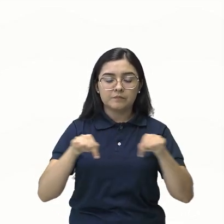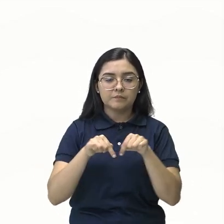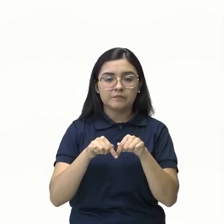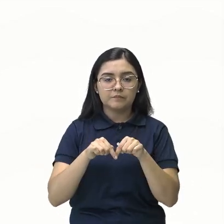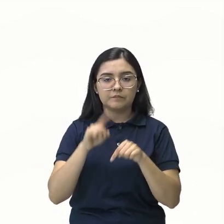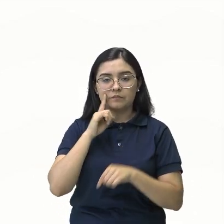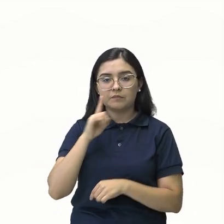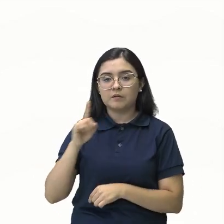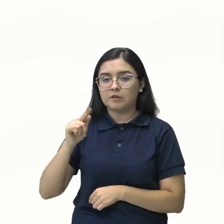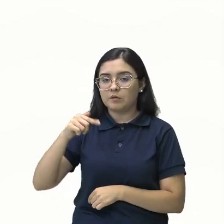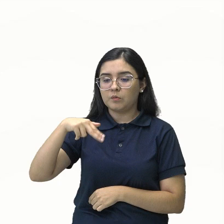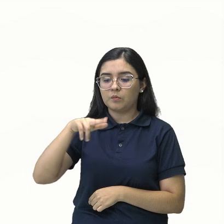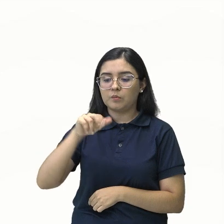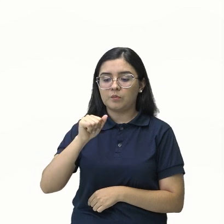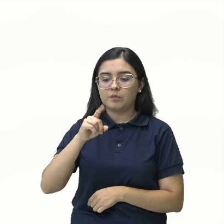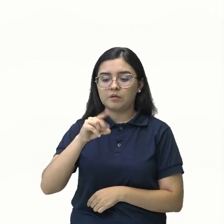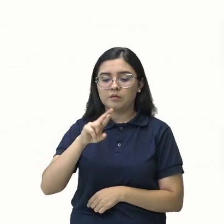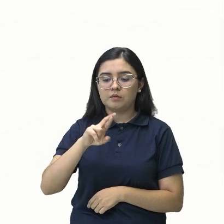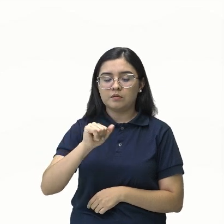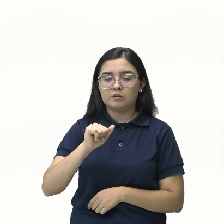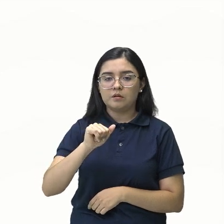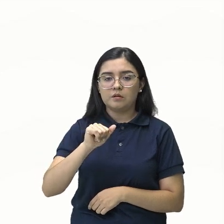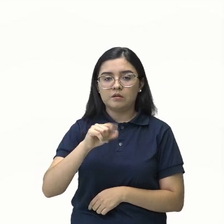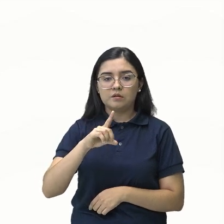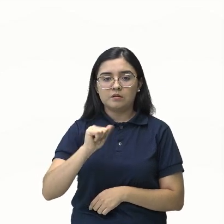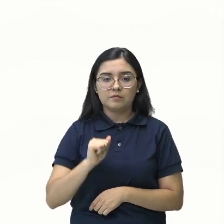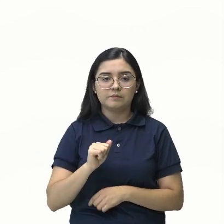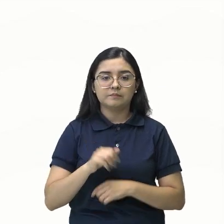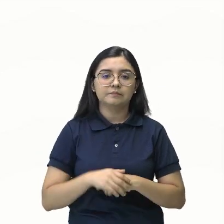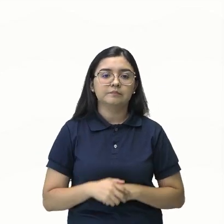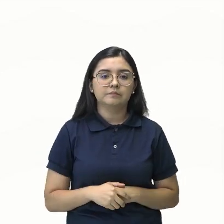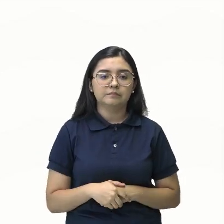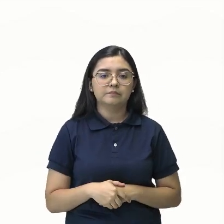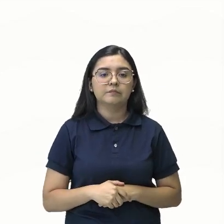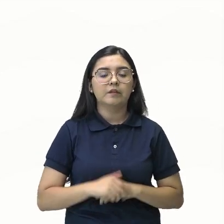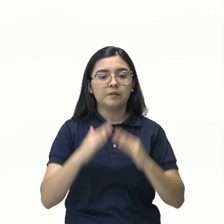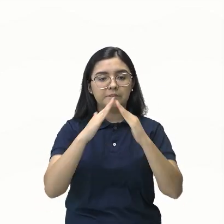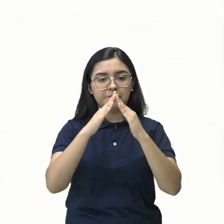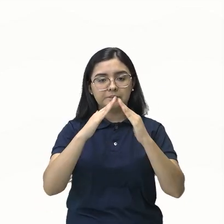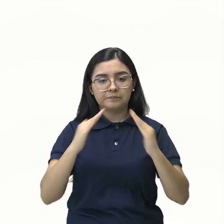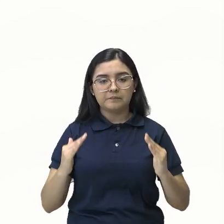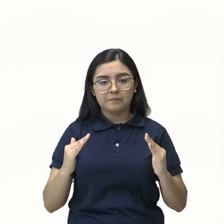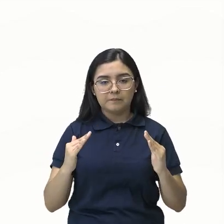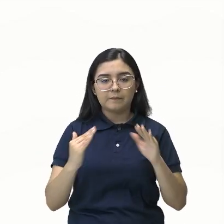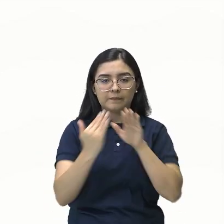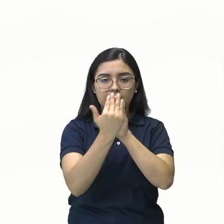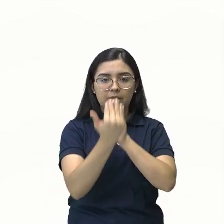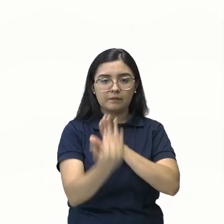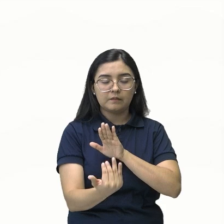agora a nossa base é um quadrado.